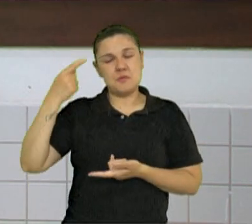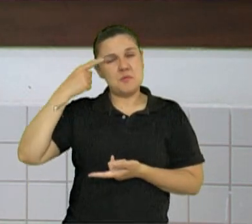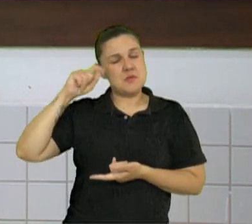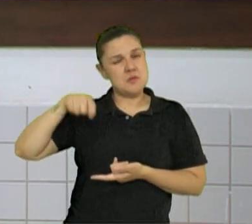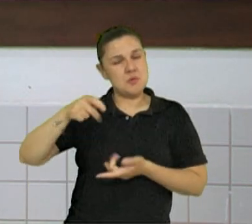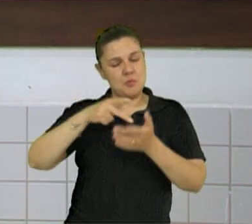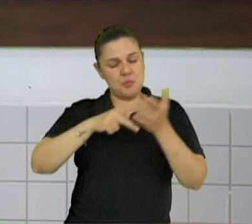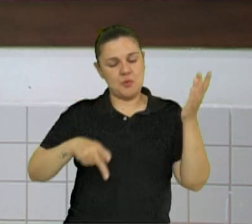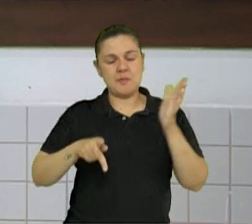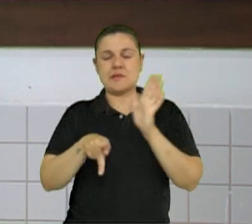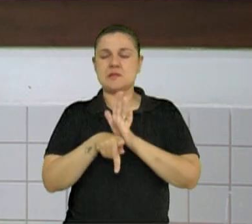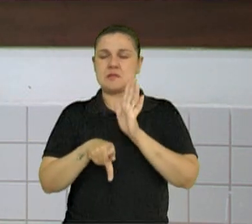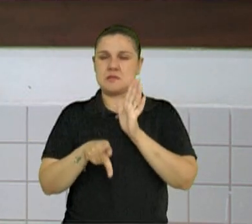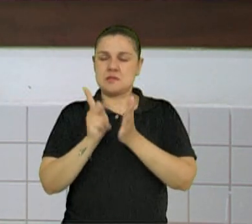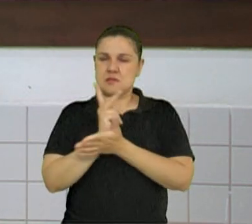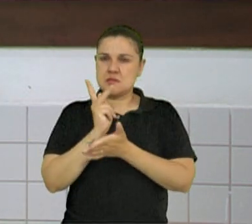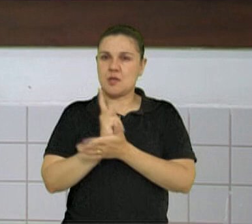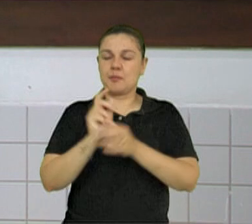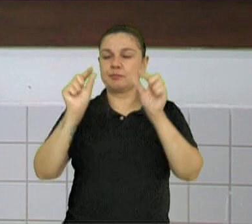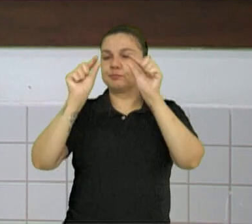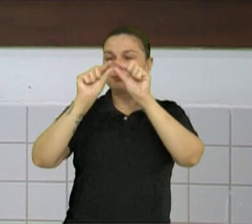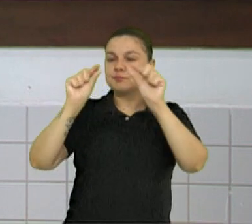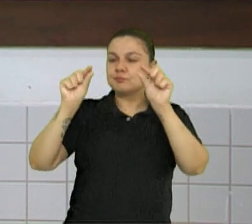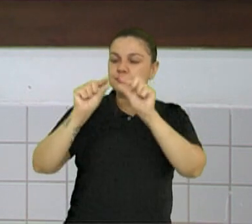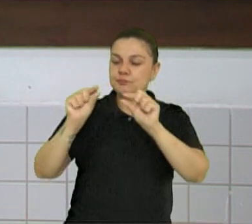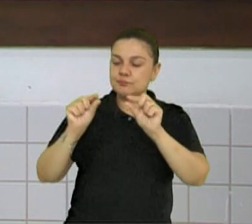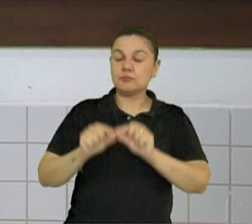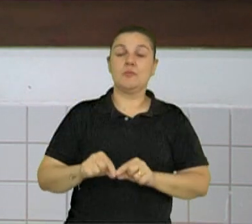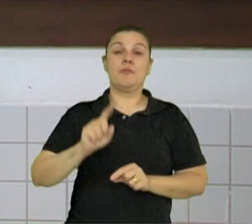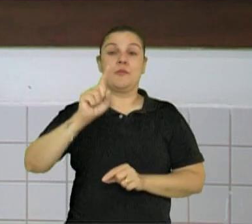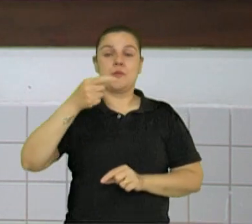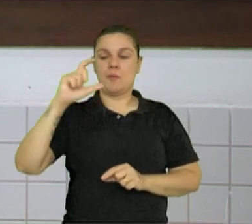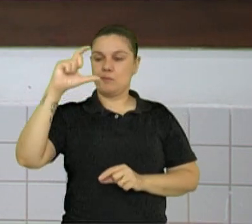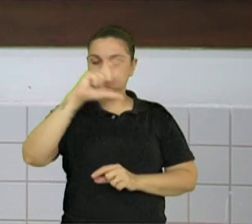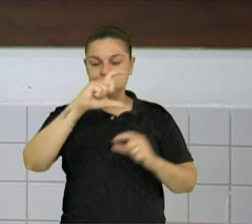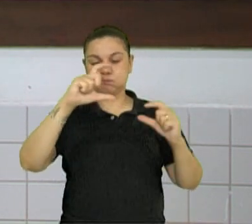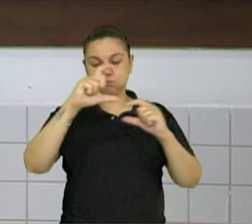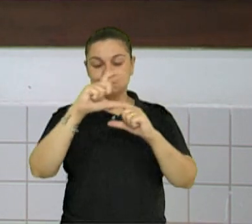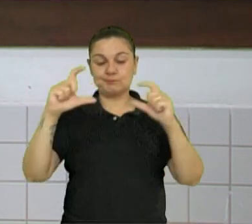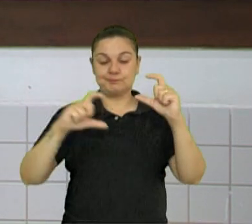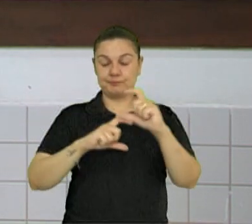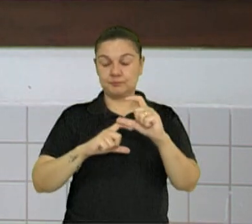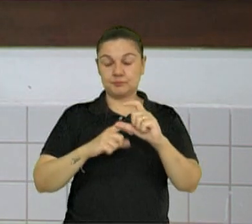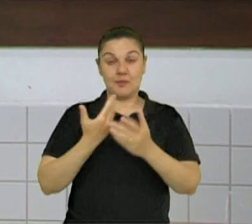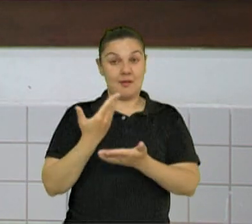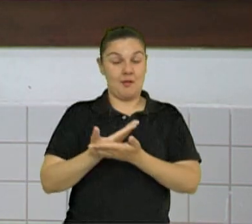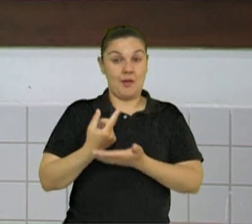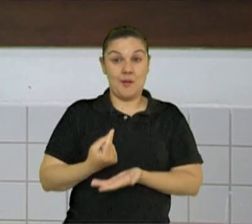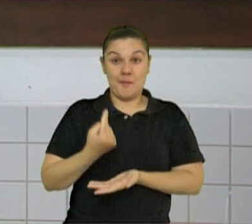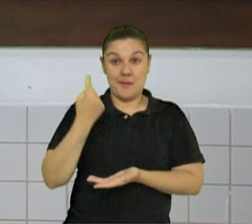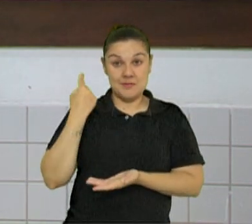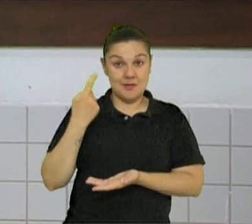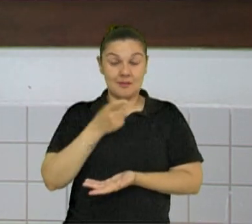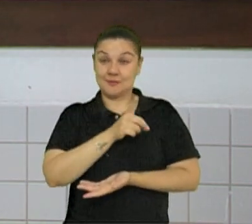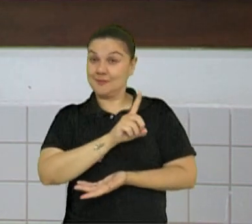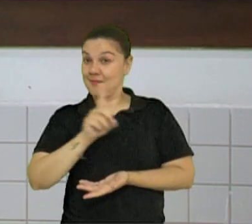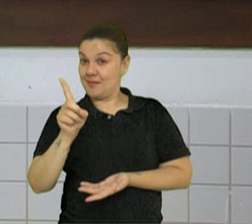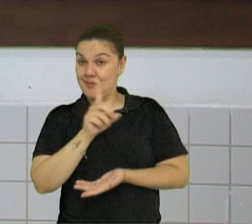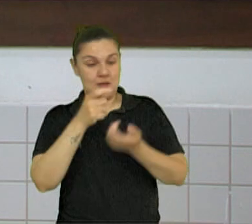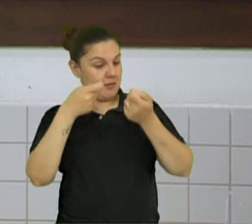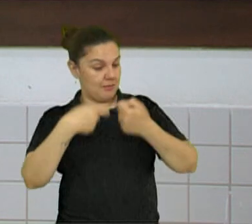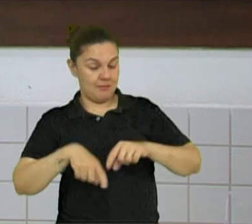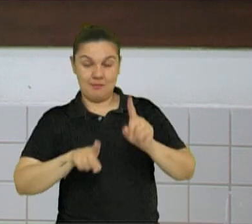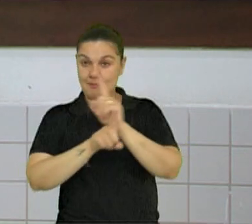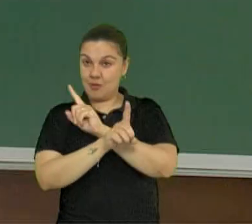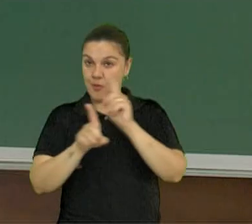ali naquele poema que ele tem os versos, depois separado por estrofes. Nós vimos na aula anterior que não necessariamente